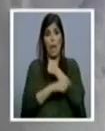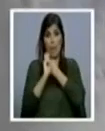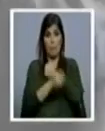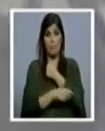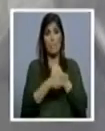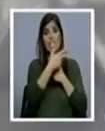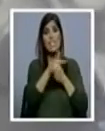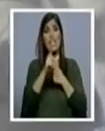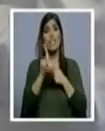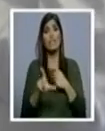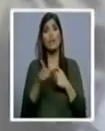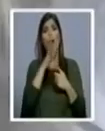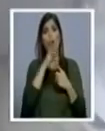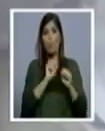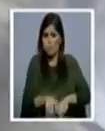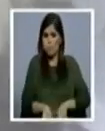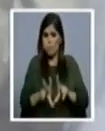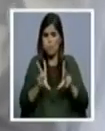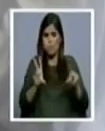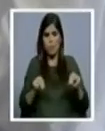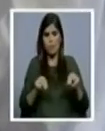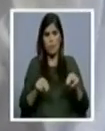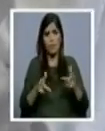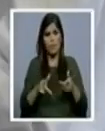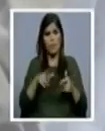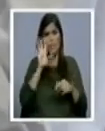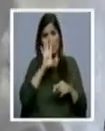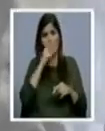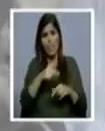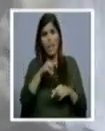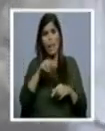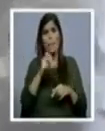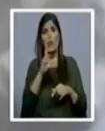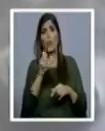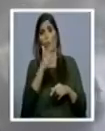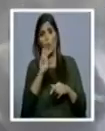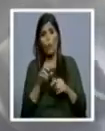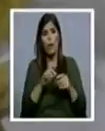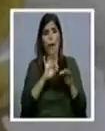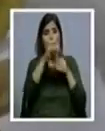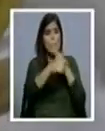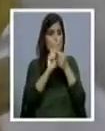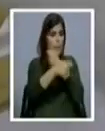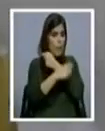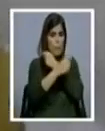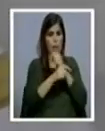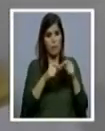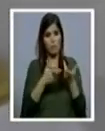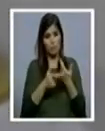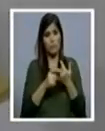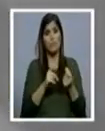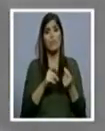água é quanto basta para descontaminar um efluente com mercúrio e as cascas podem ser